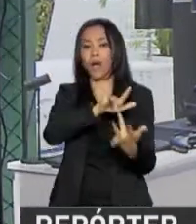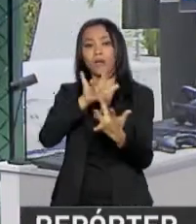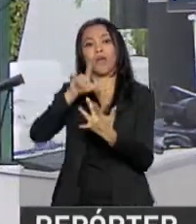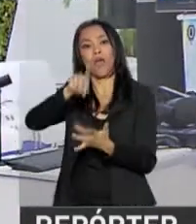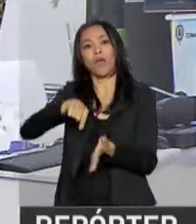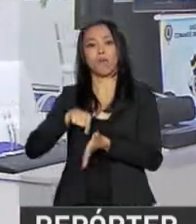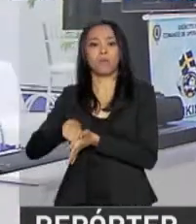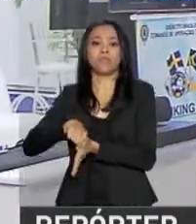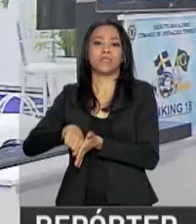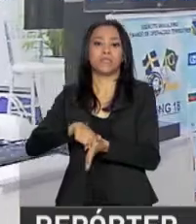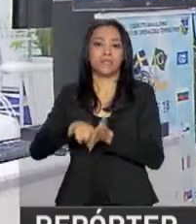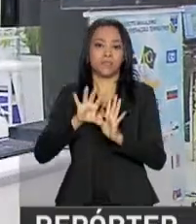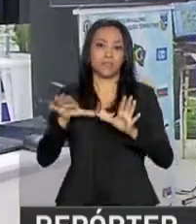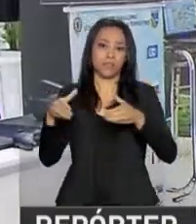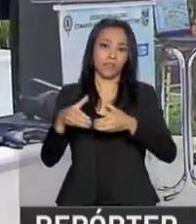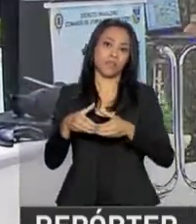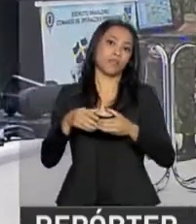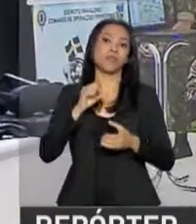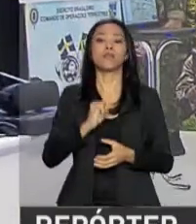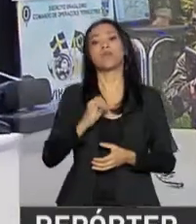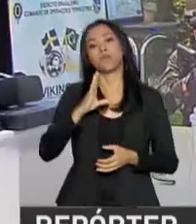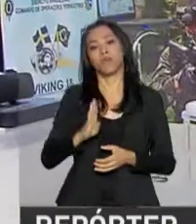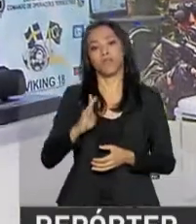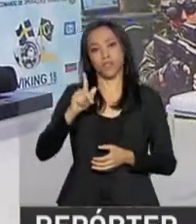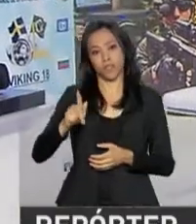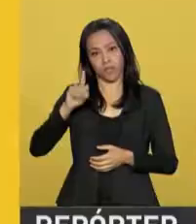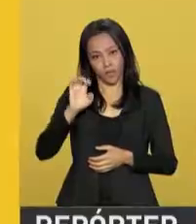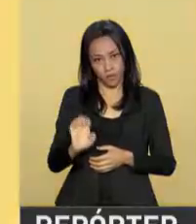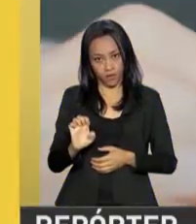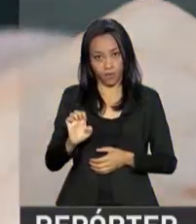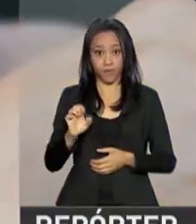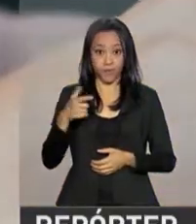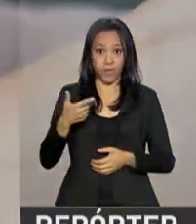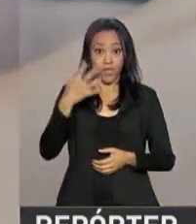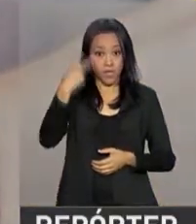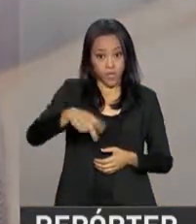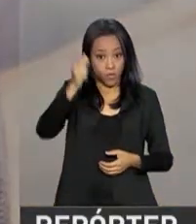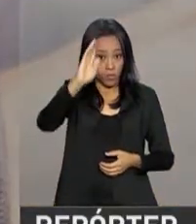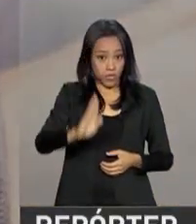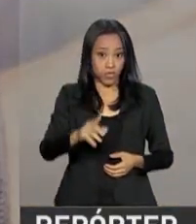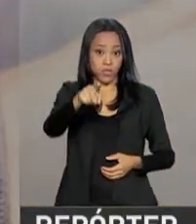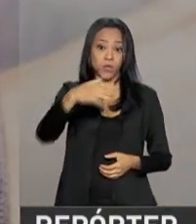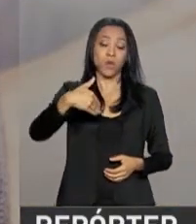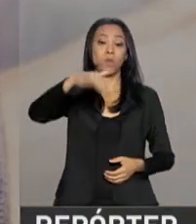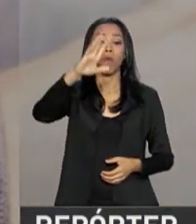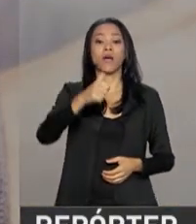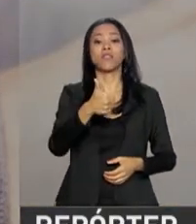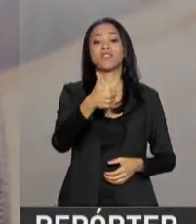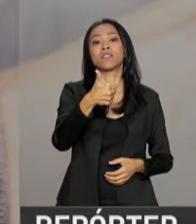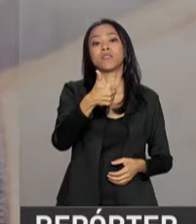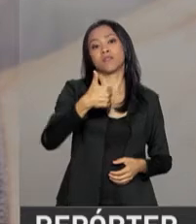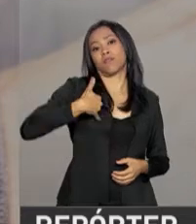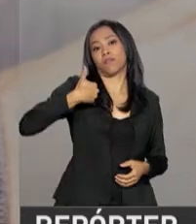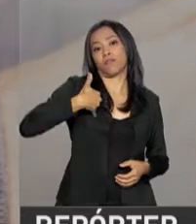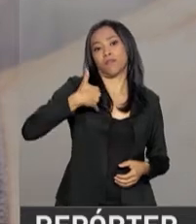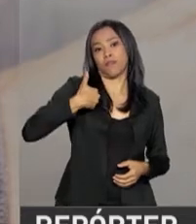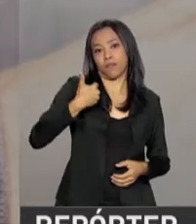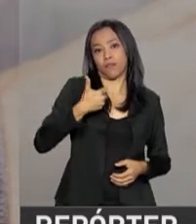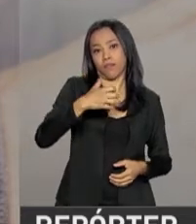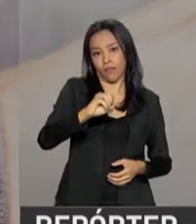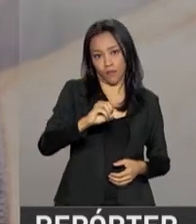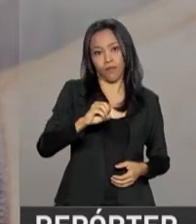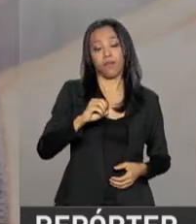brasileiro de geografia e estatística o ibge dos brasileiros com mais de dez anos de idade quase